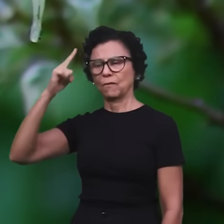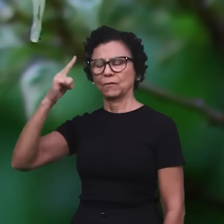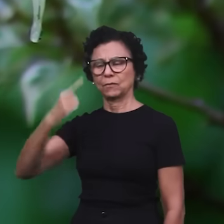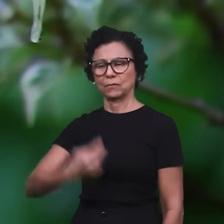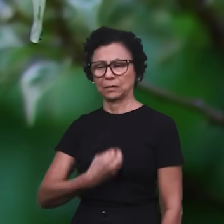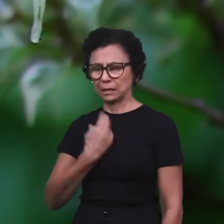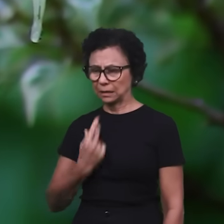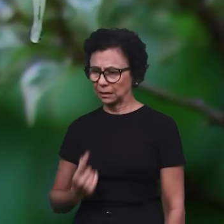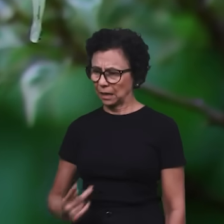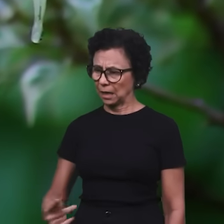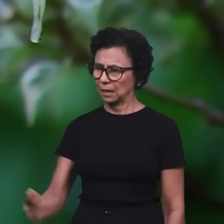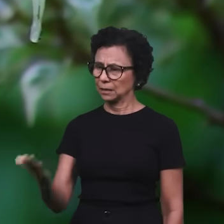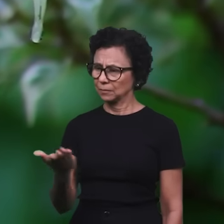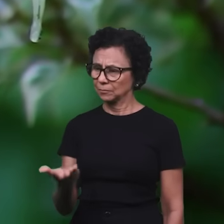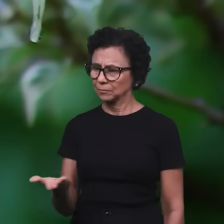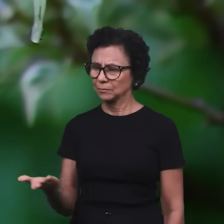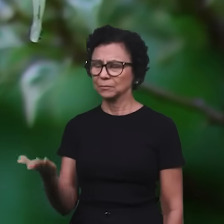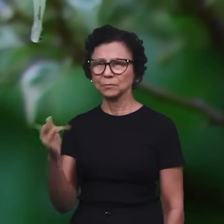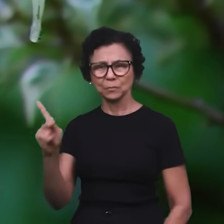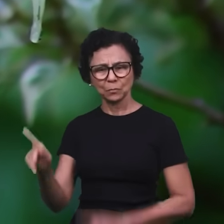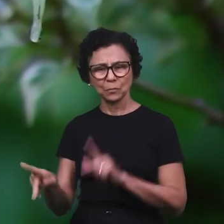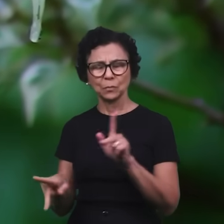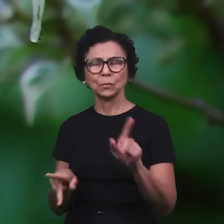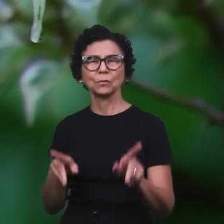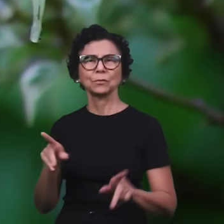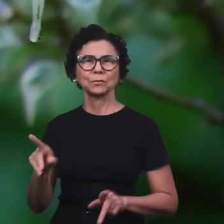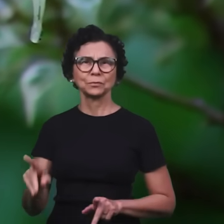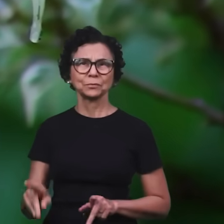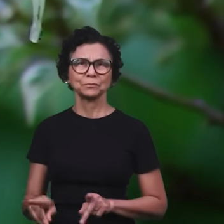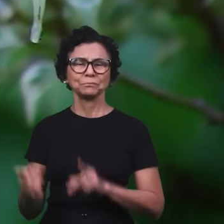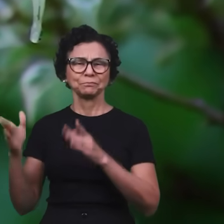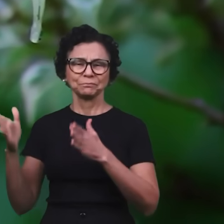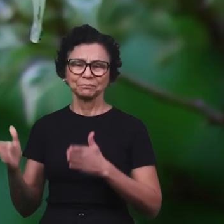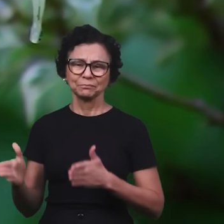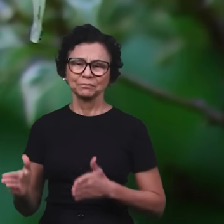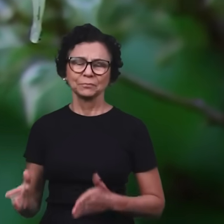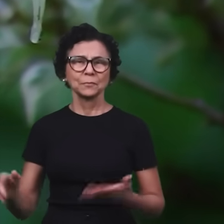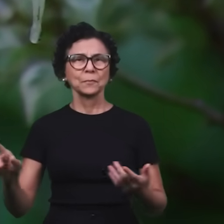ordena a vida para sempre.